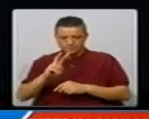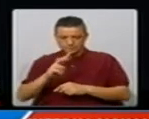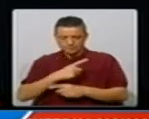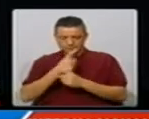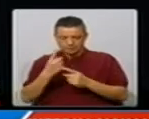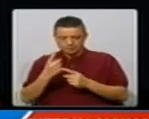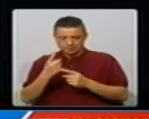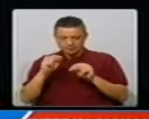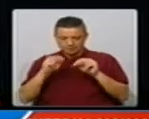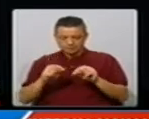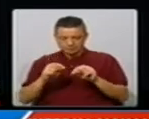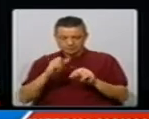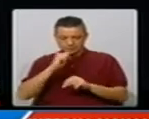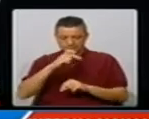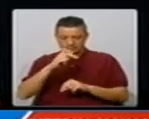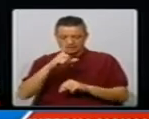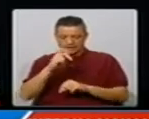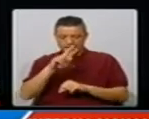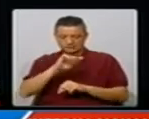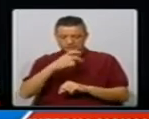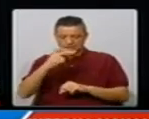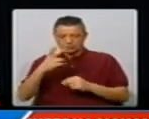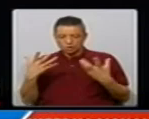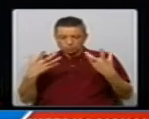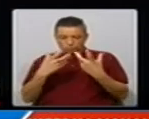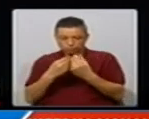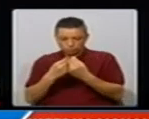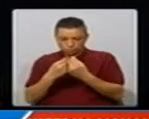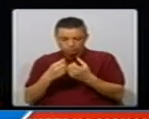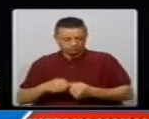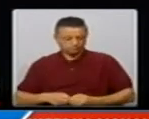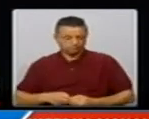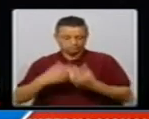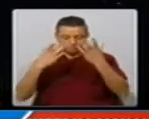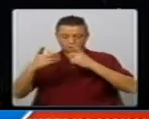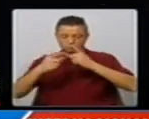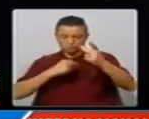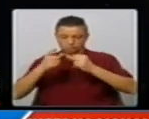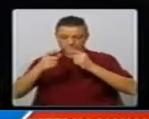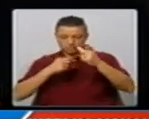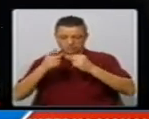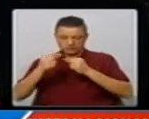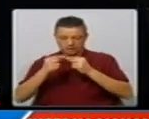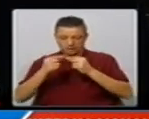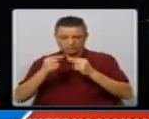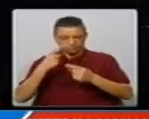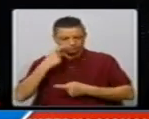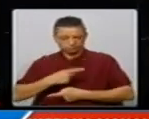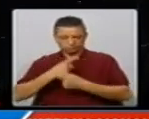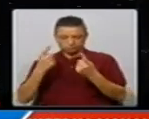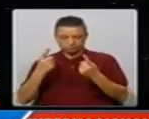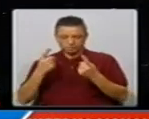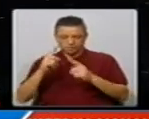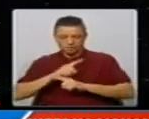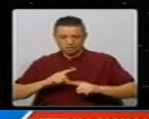entre estas galáxias, estão todas muito juntas, uma imensidão de estrelas vagabundas. Estrelas vagabundas quer dizer que